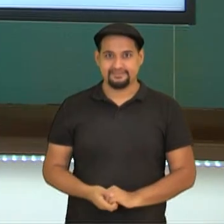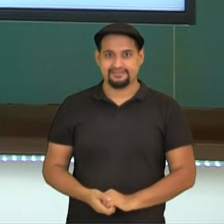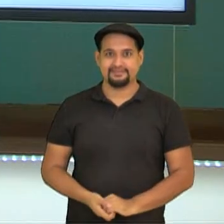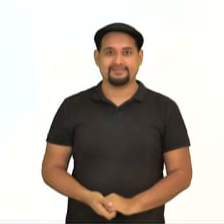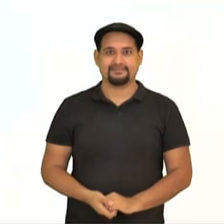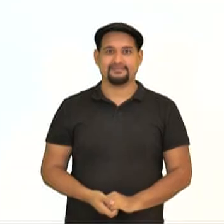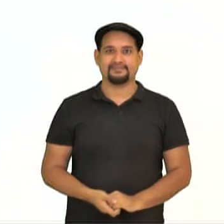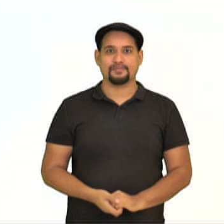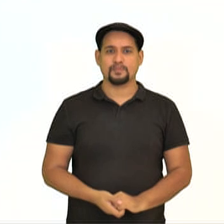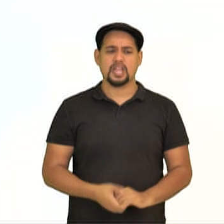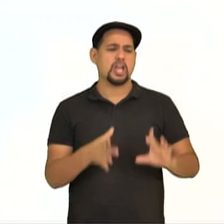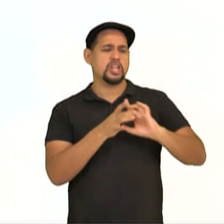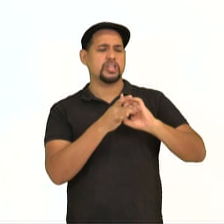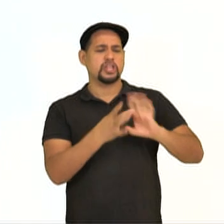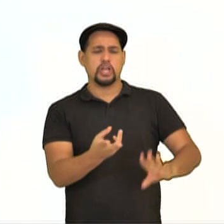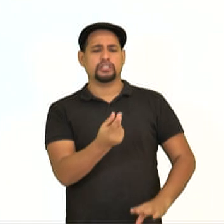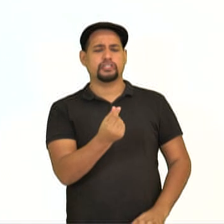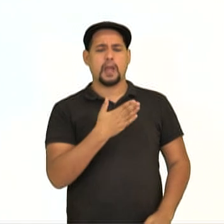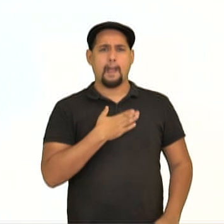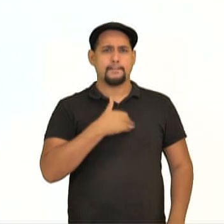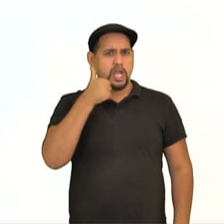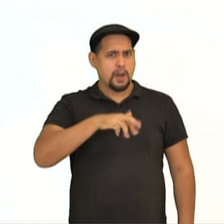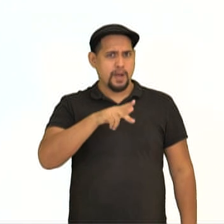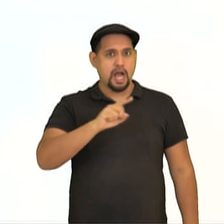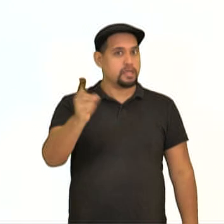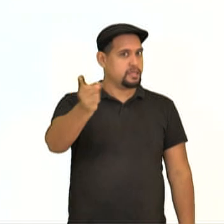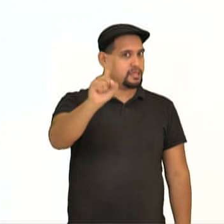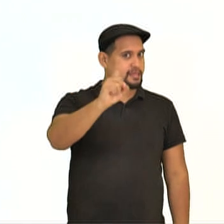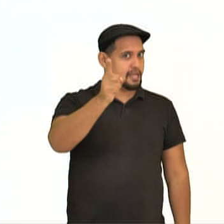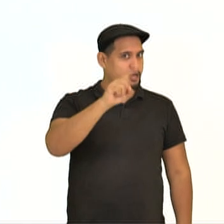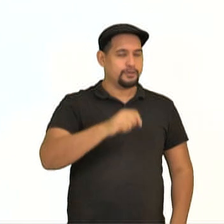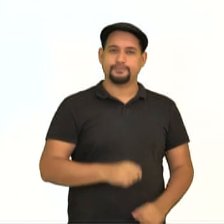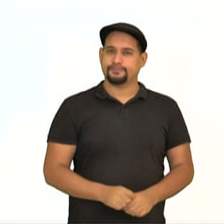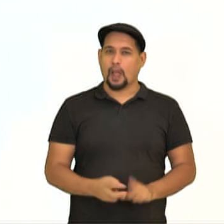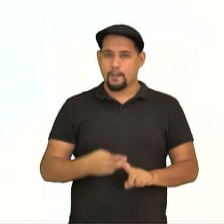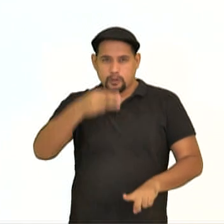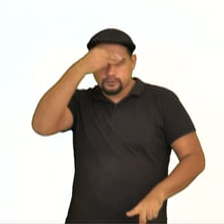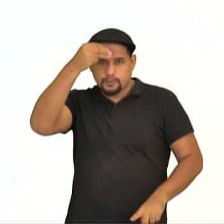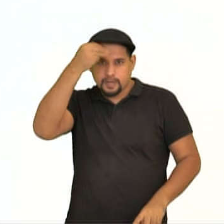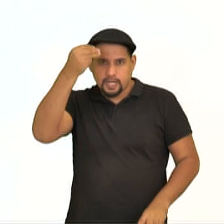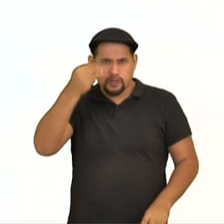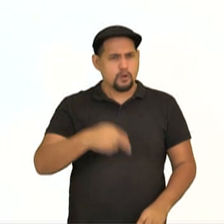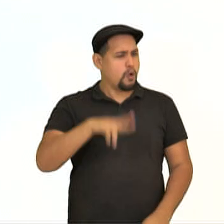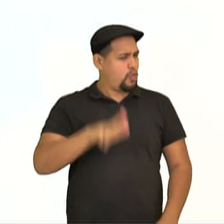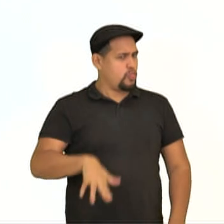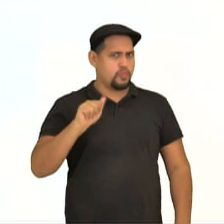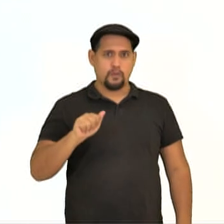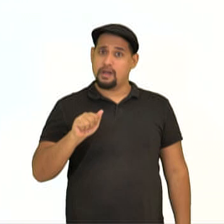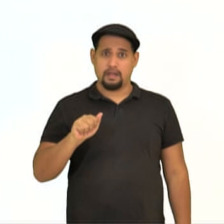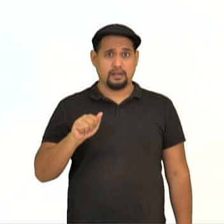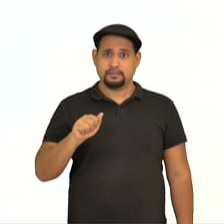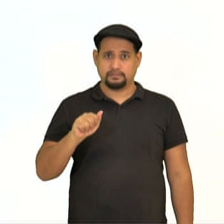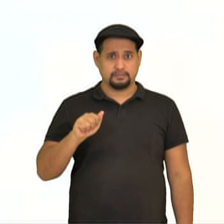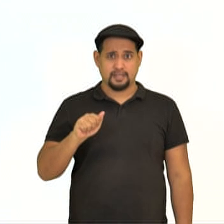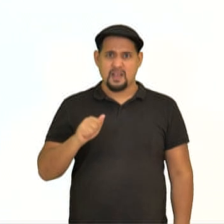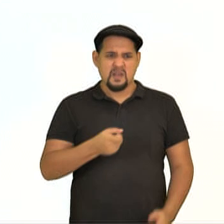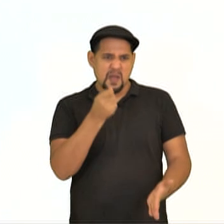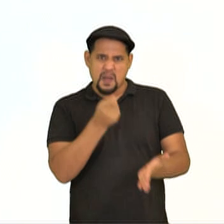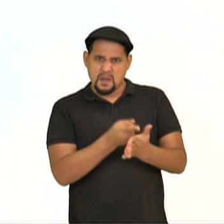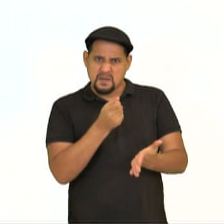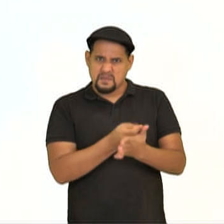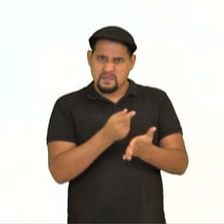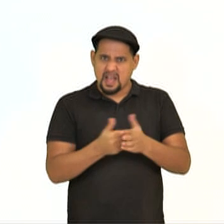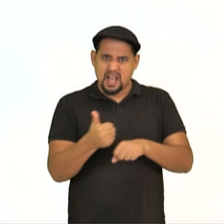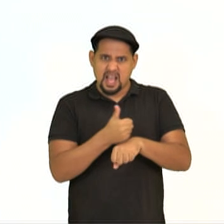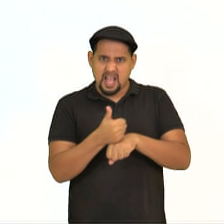trouxe. Deixo os bens à minha irmã? Não. Ao meu sobrinho? Jamais. Será paga a